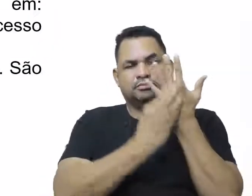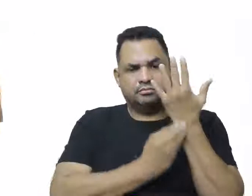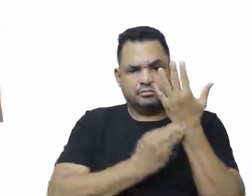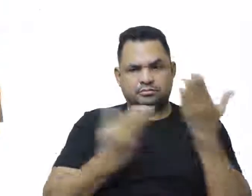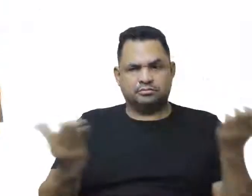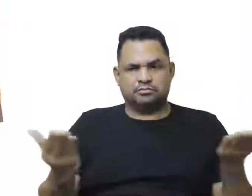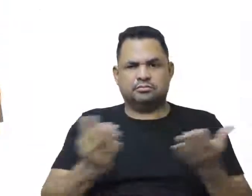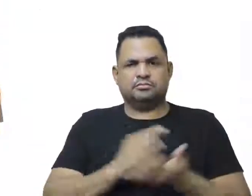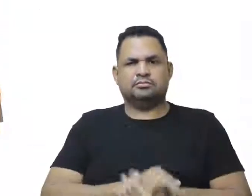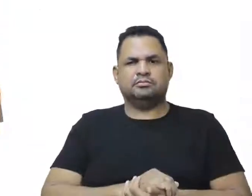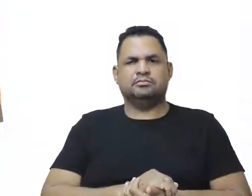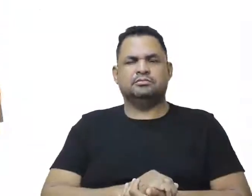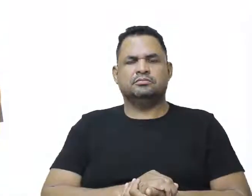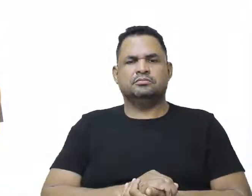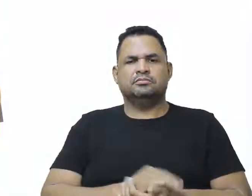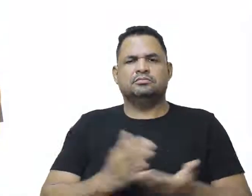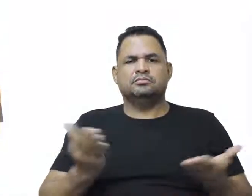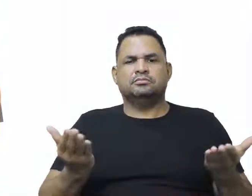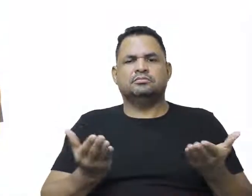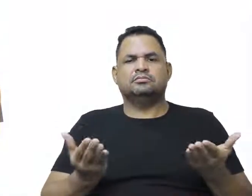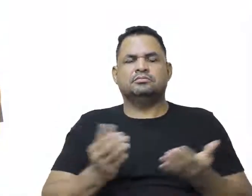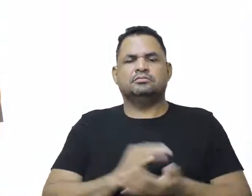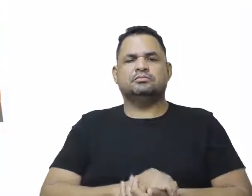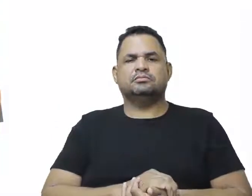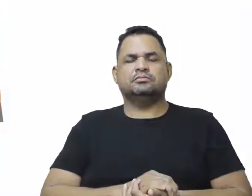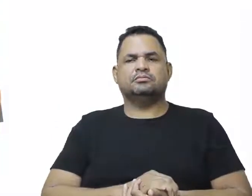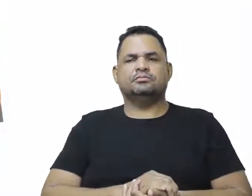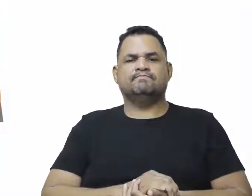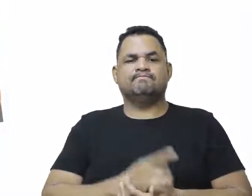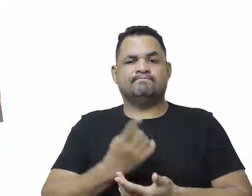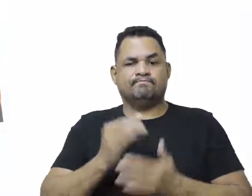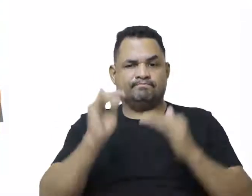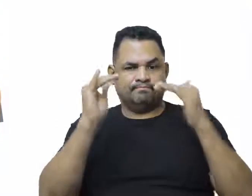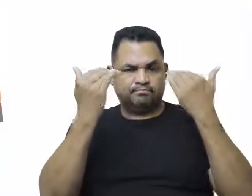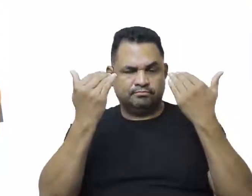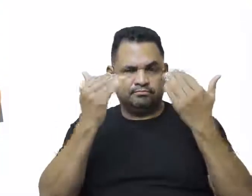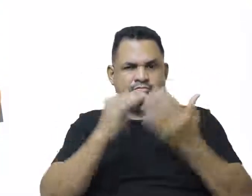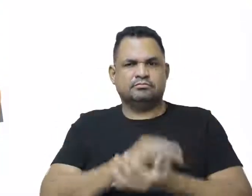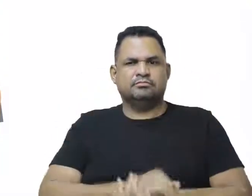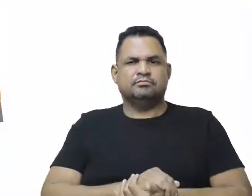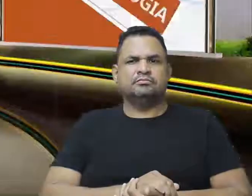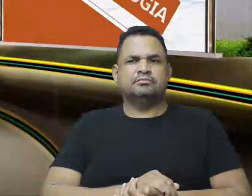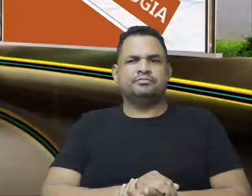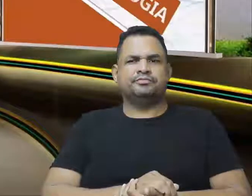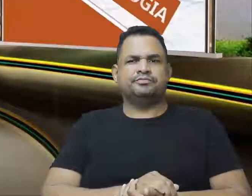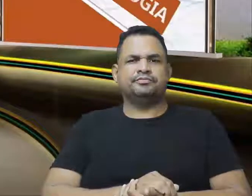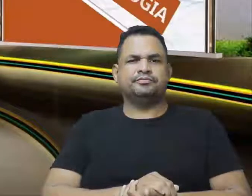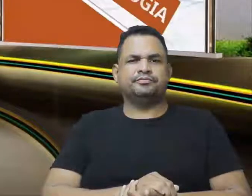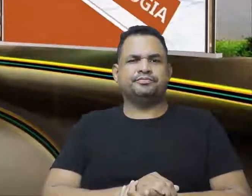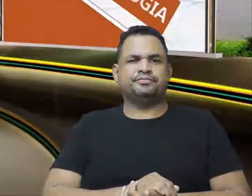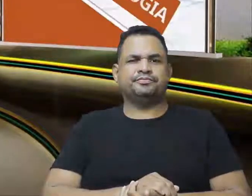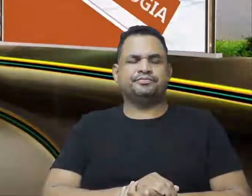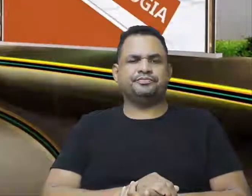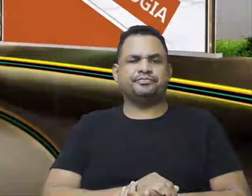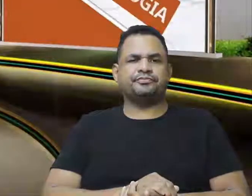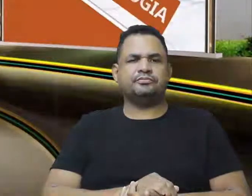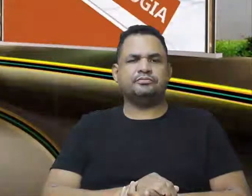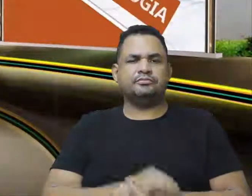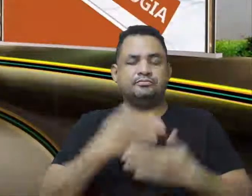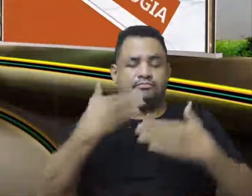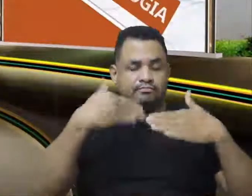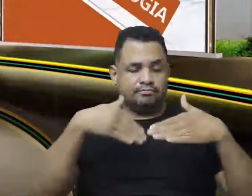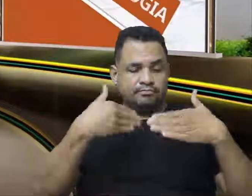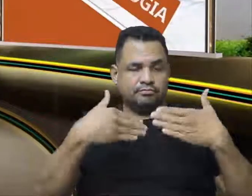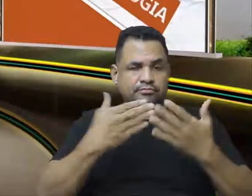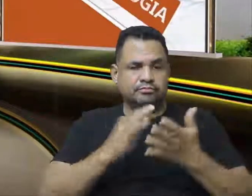são as nossas referências dá certo galerinha fiquem atentos aí e a